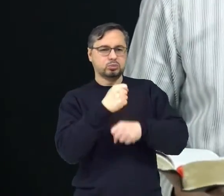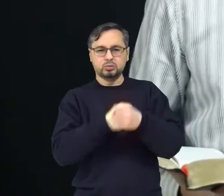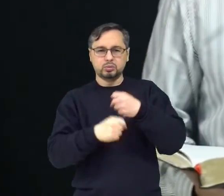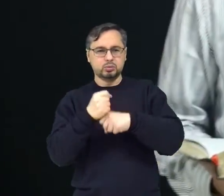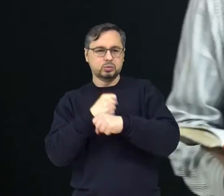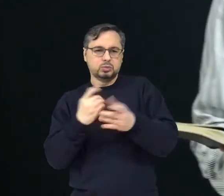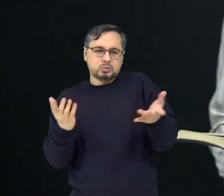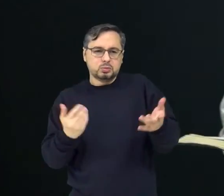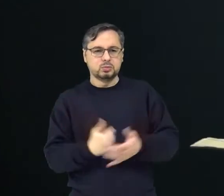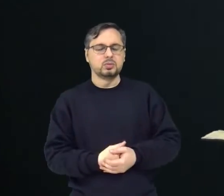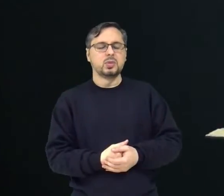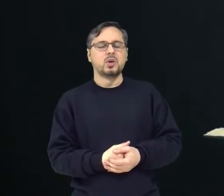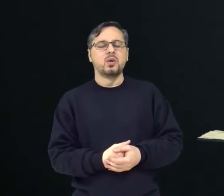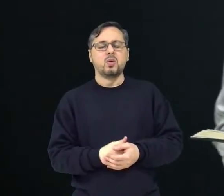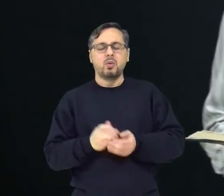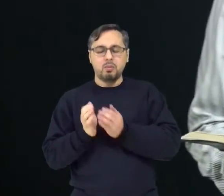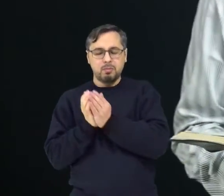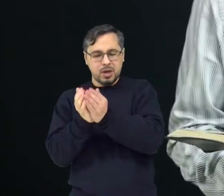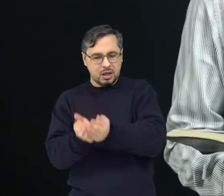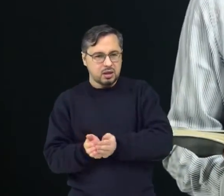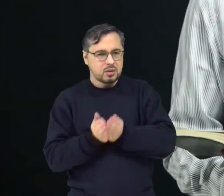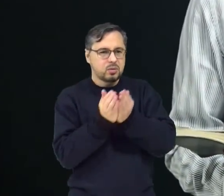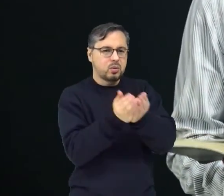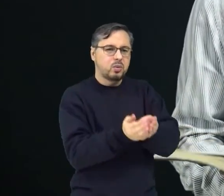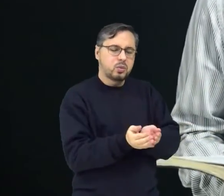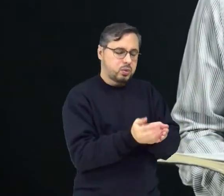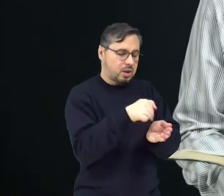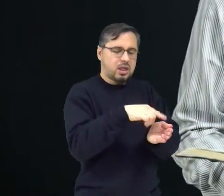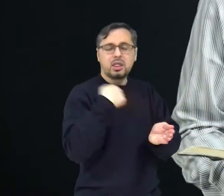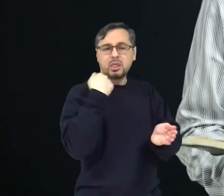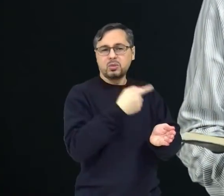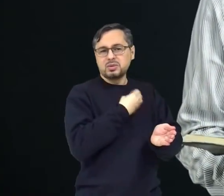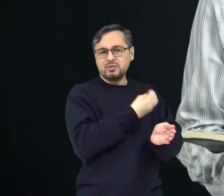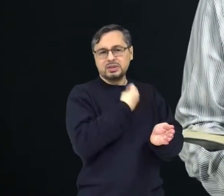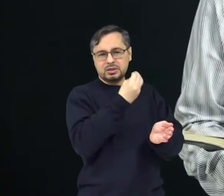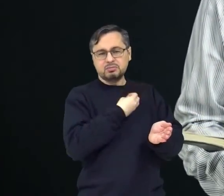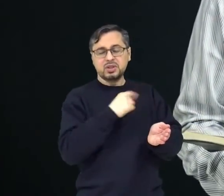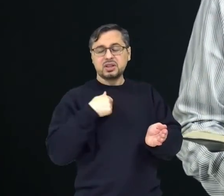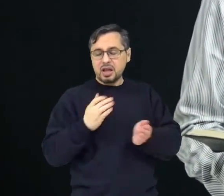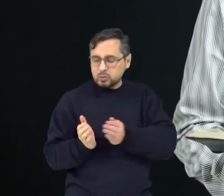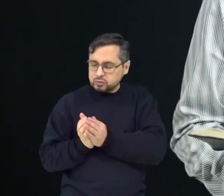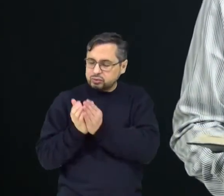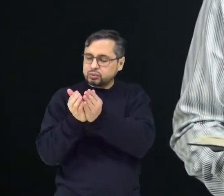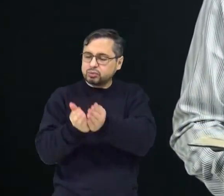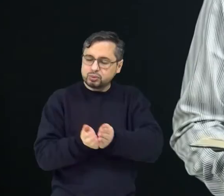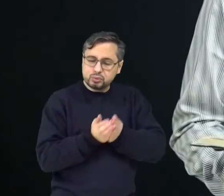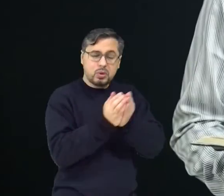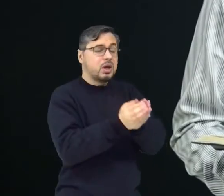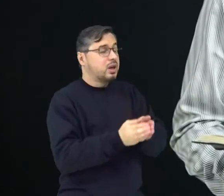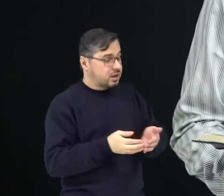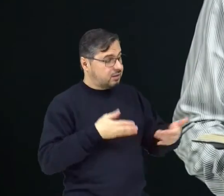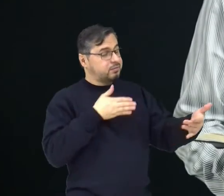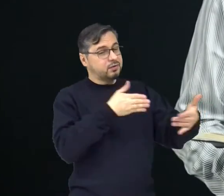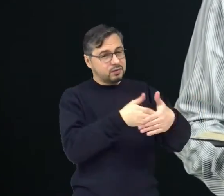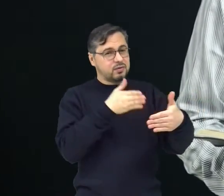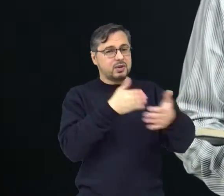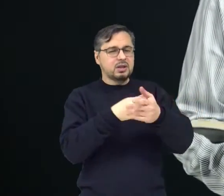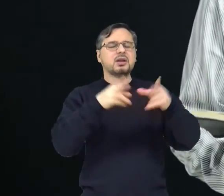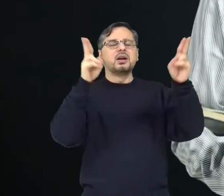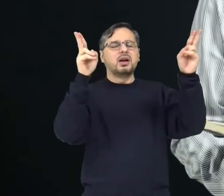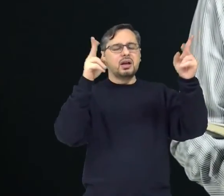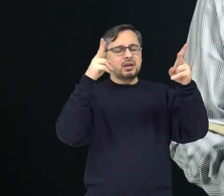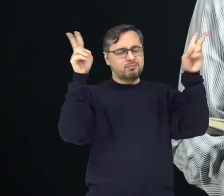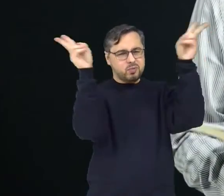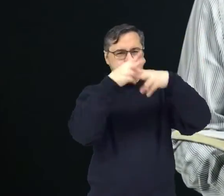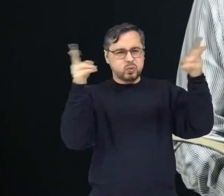só, o barco é a nossa vida, que singra este mar e que enfrenta as tempestades.